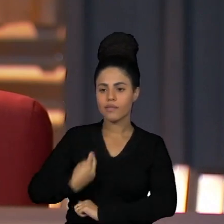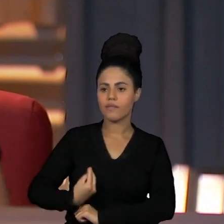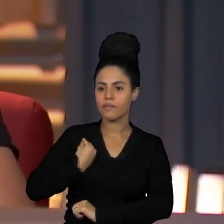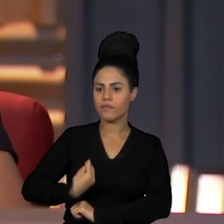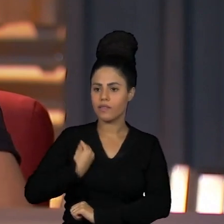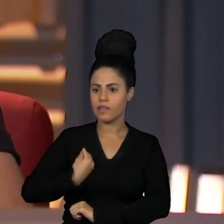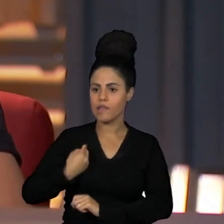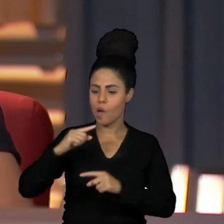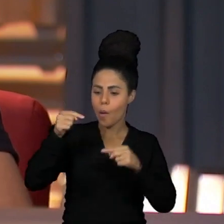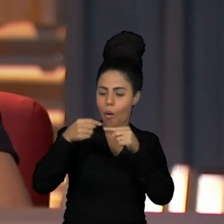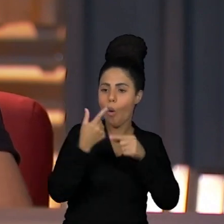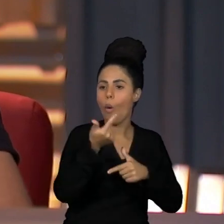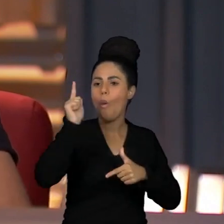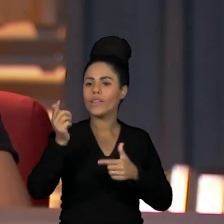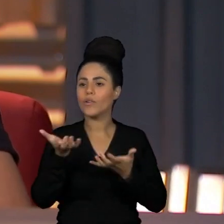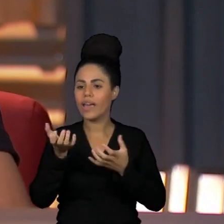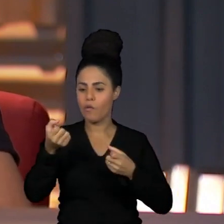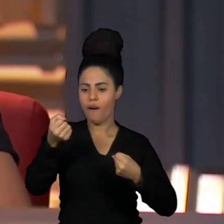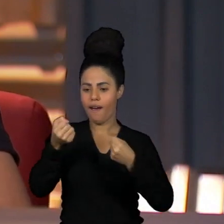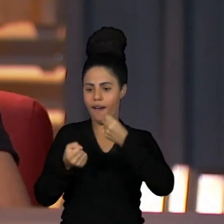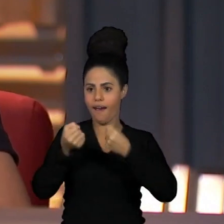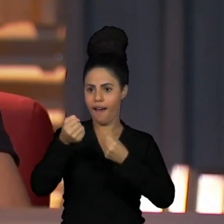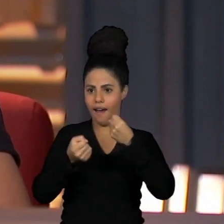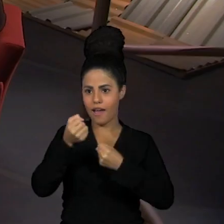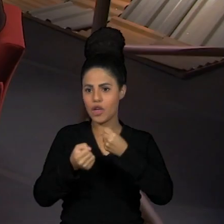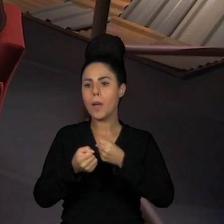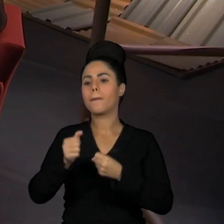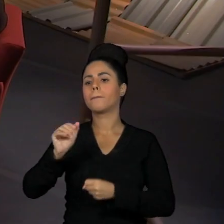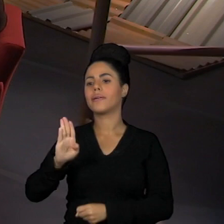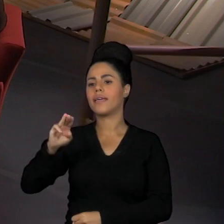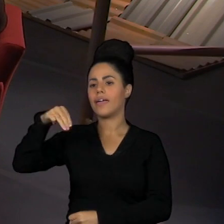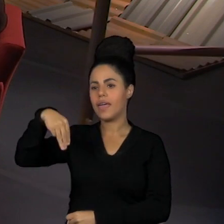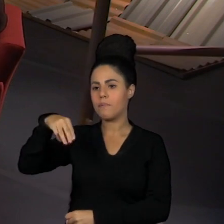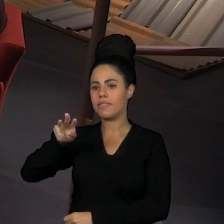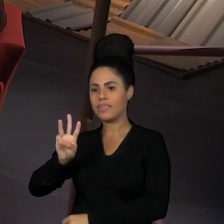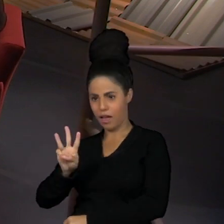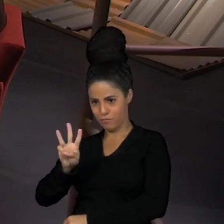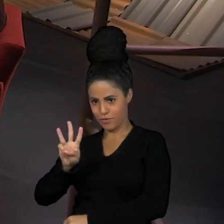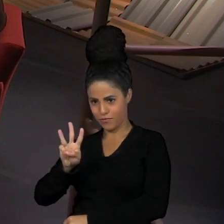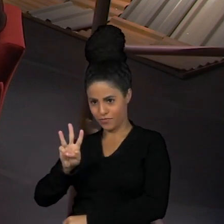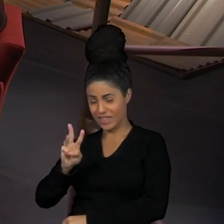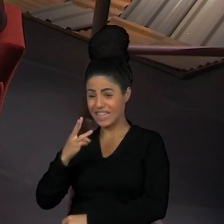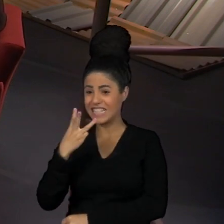tenho outra meta de ter um carro, que é uma BMW 320i.